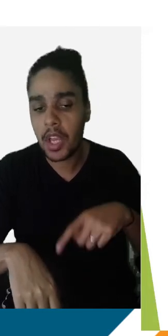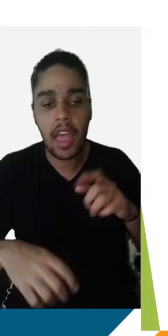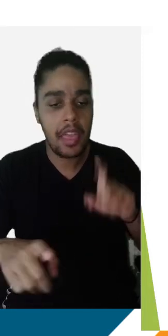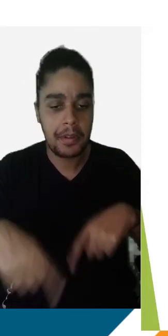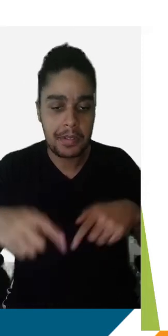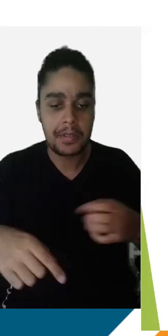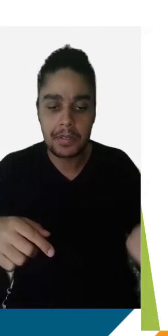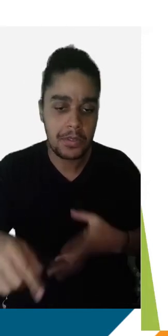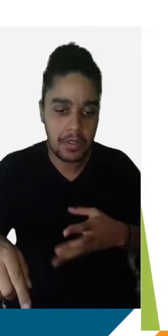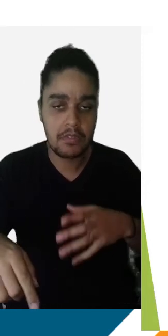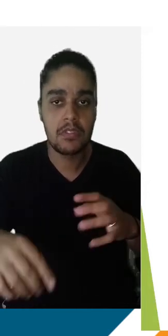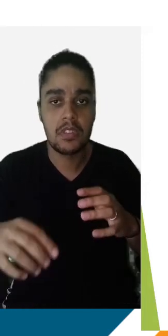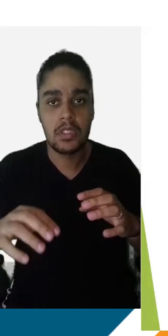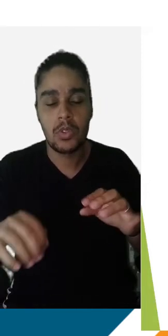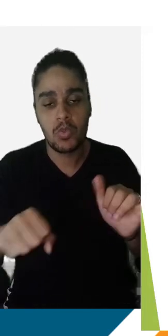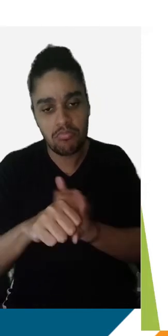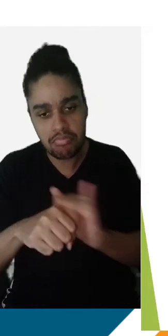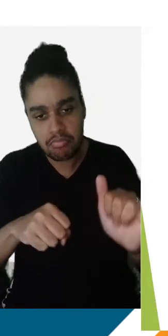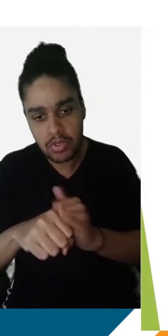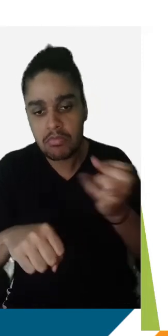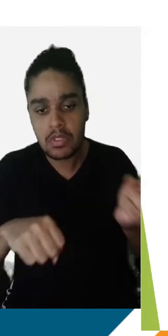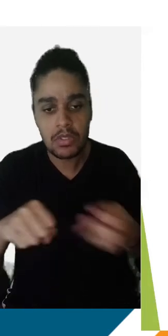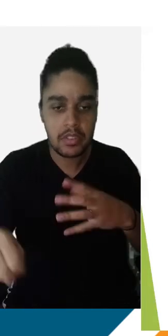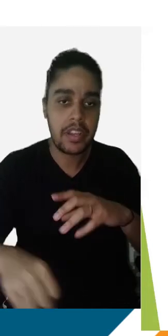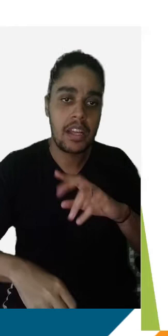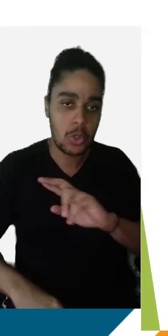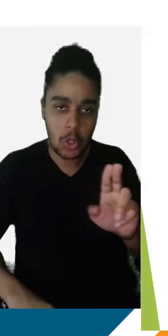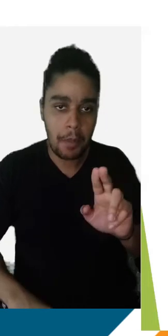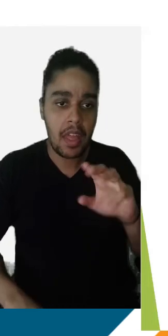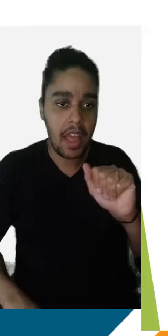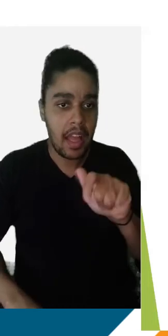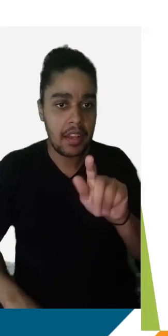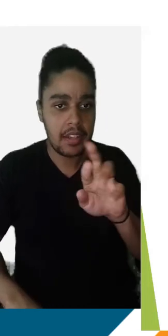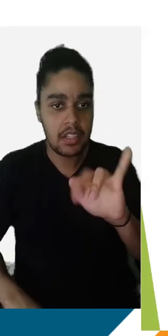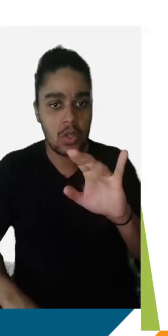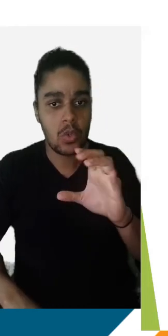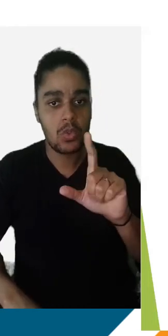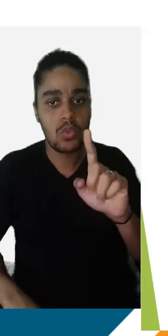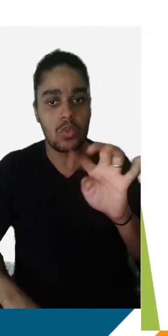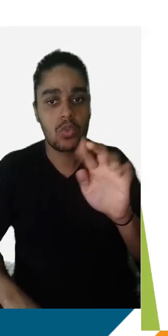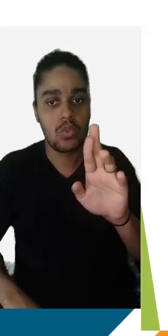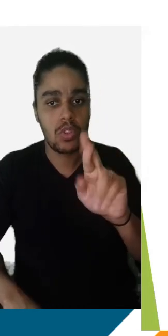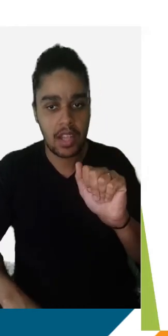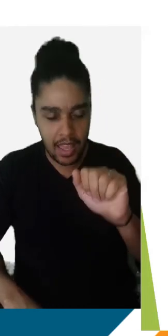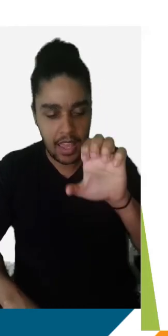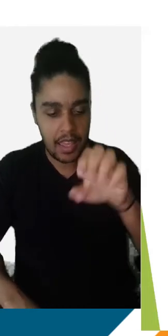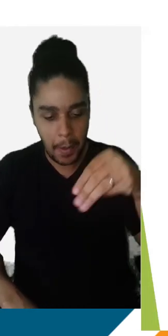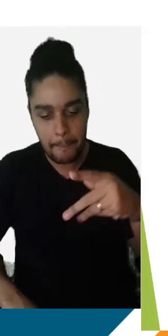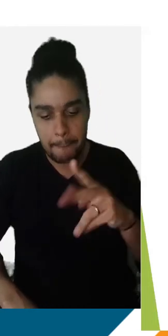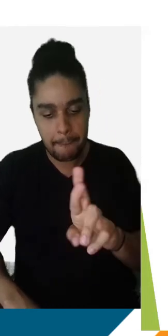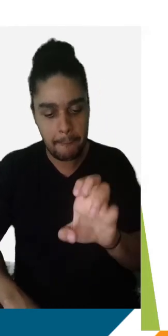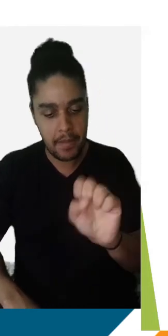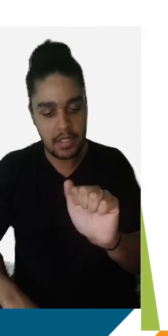agricultura moderna, com técnicas modernas, beleza? Que a gente vai chamar aqui, né, de agricultura empresarial, tudo